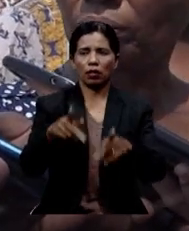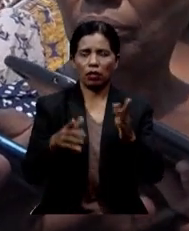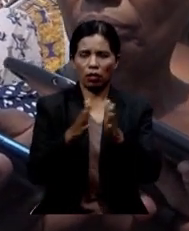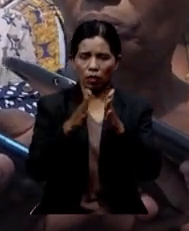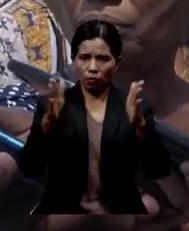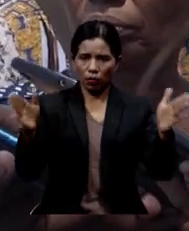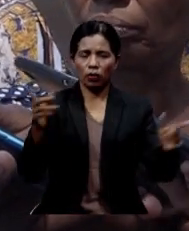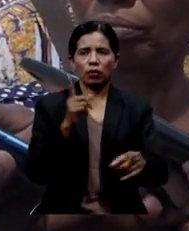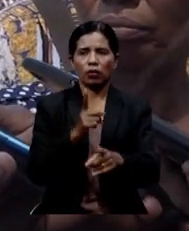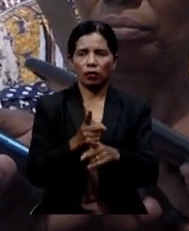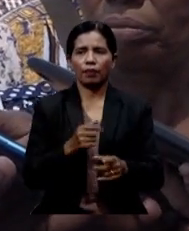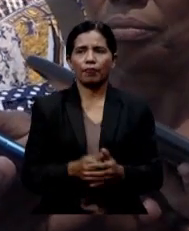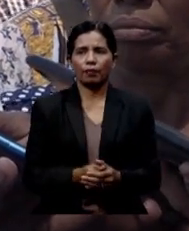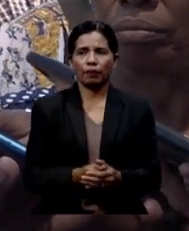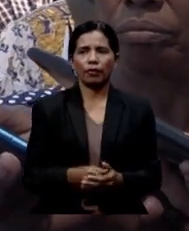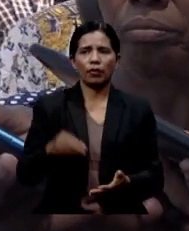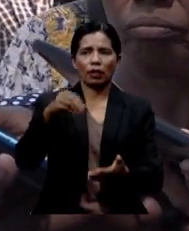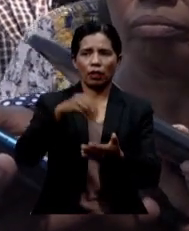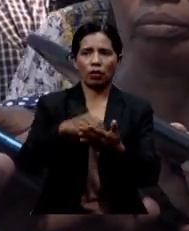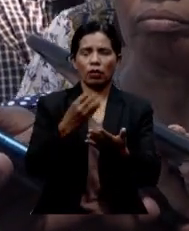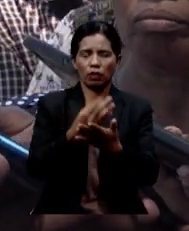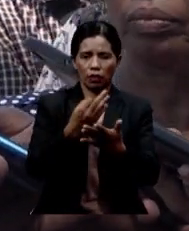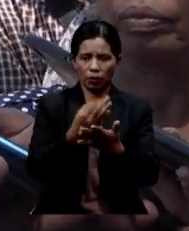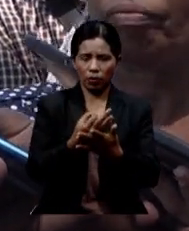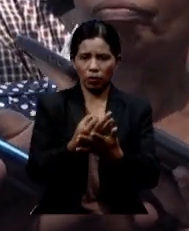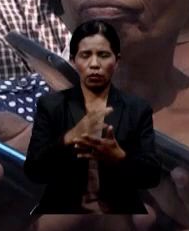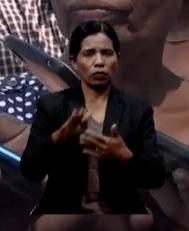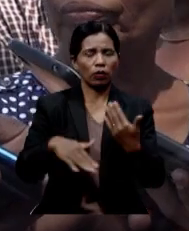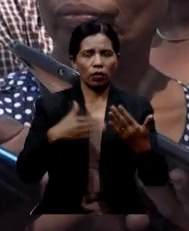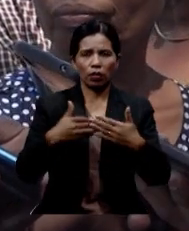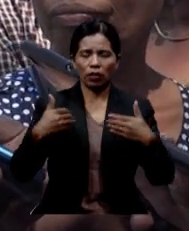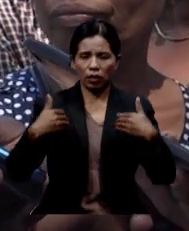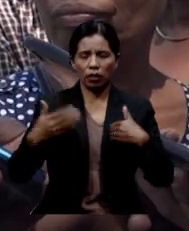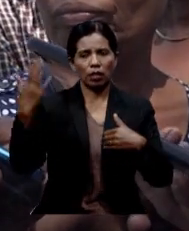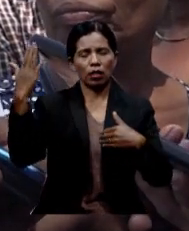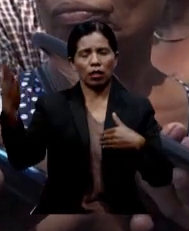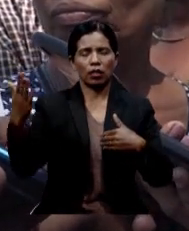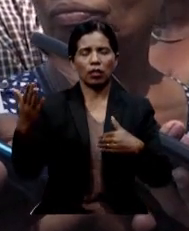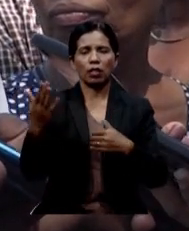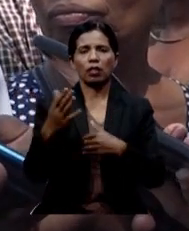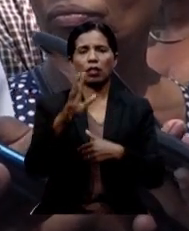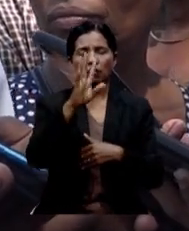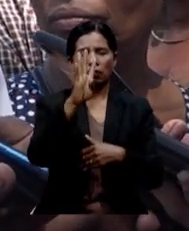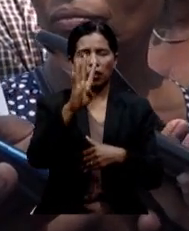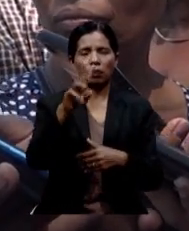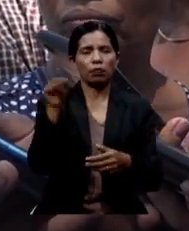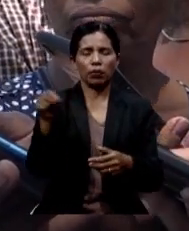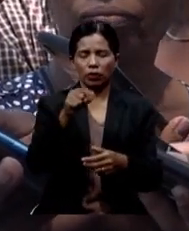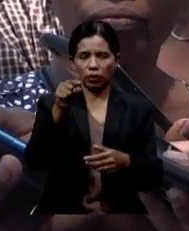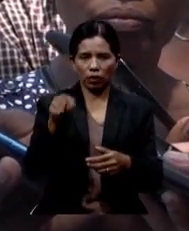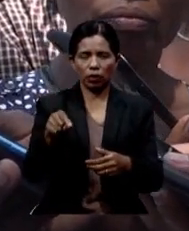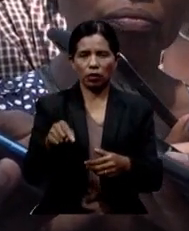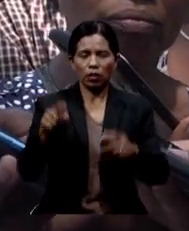Bota, normalmente investimento sorteona. Quando o livro retém 4%, 2%, 3%.